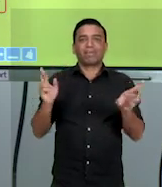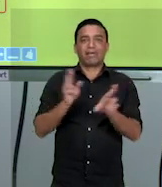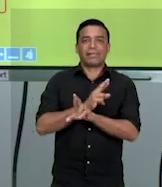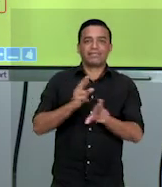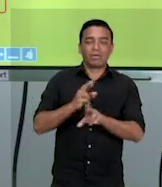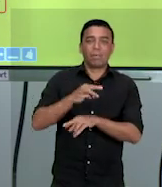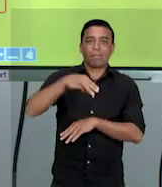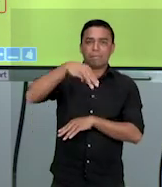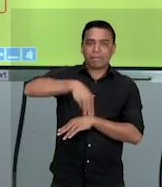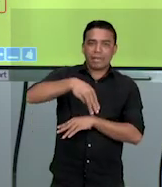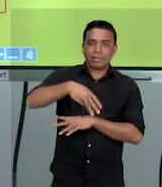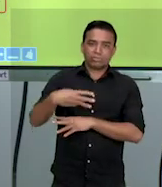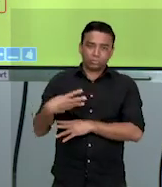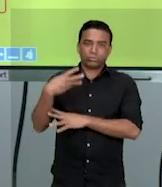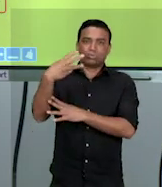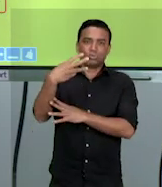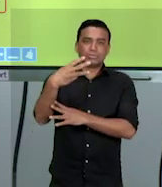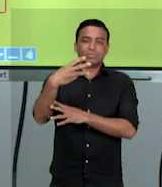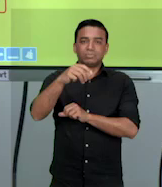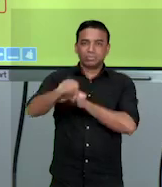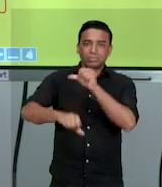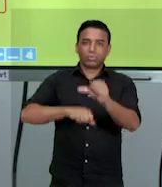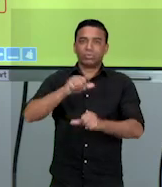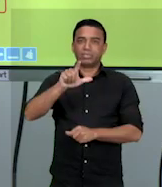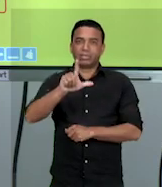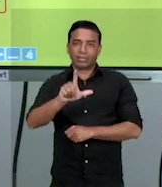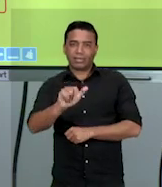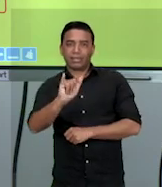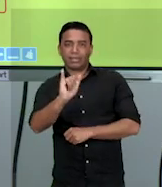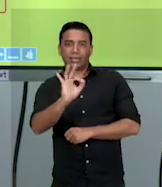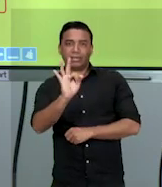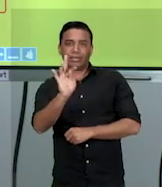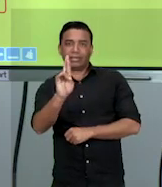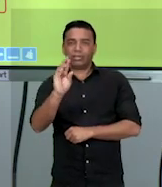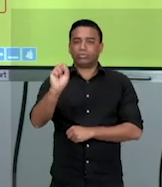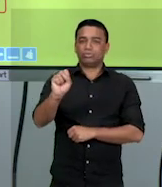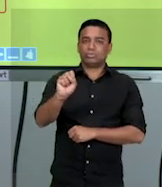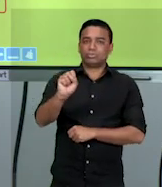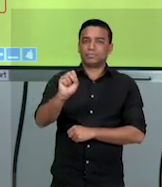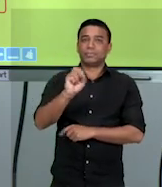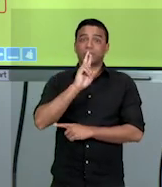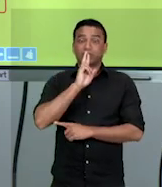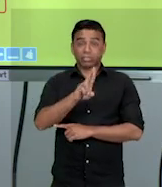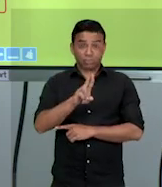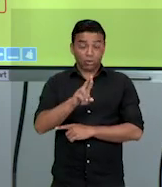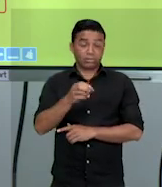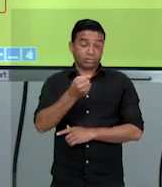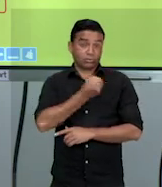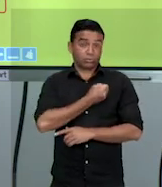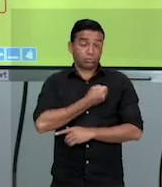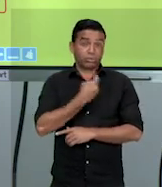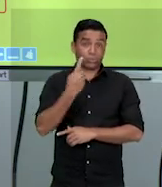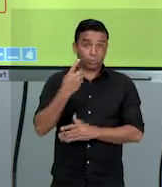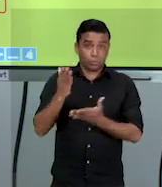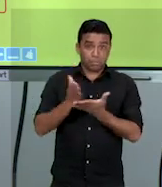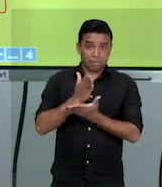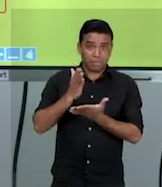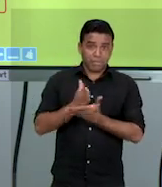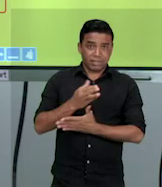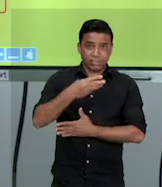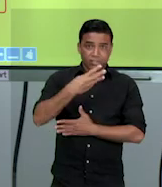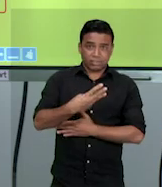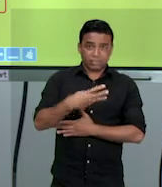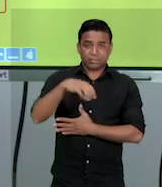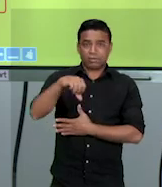metros cúbicos para litros. Então, a resposta do exercício 1 da página